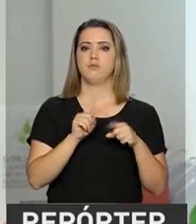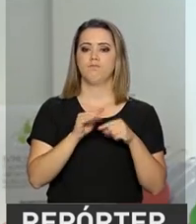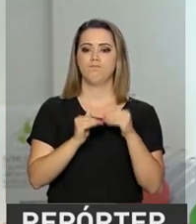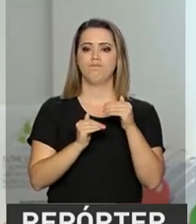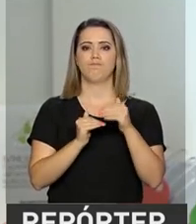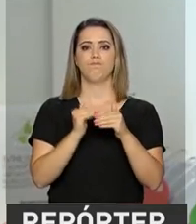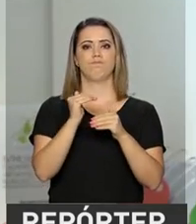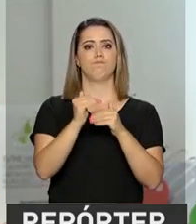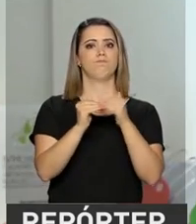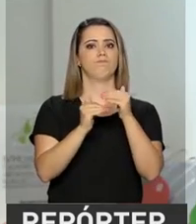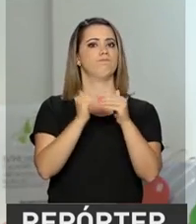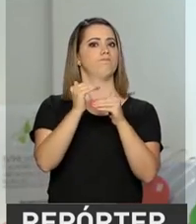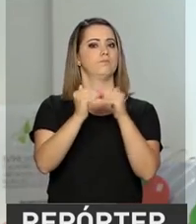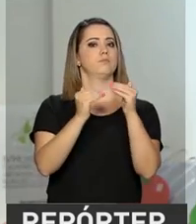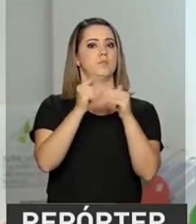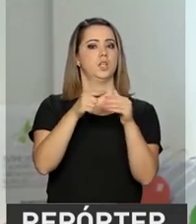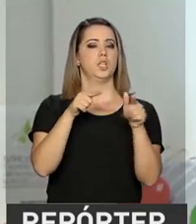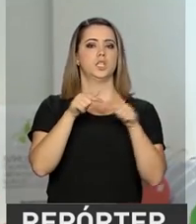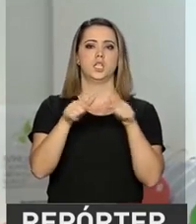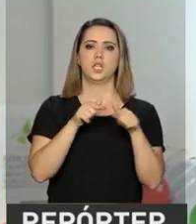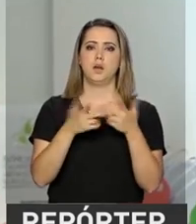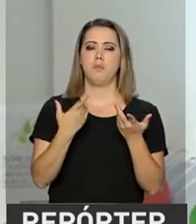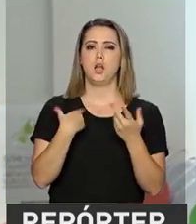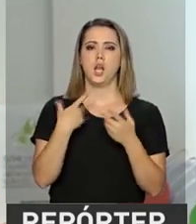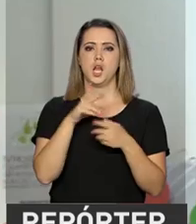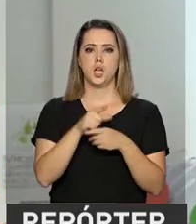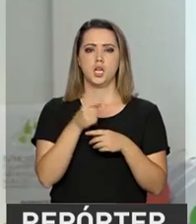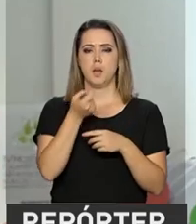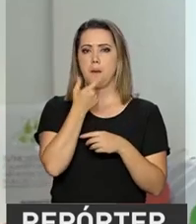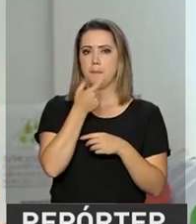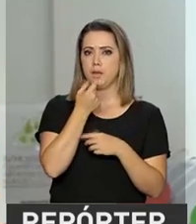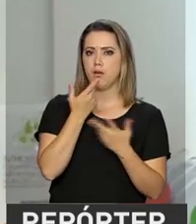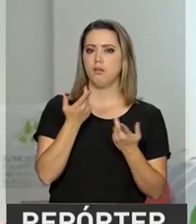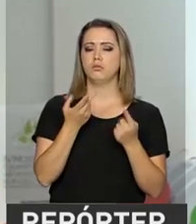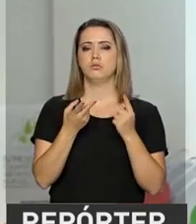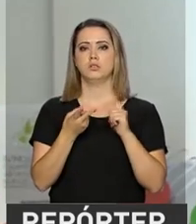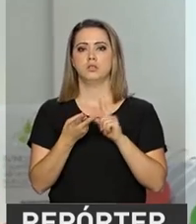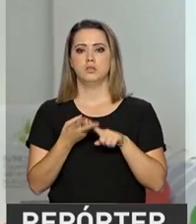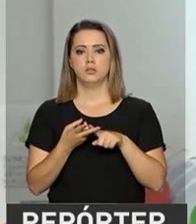atenção, inclusive trazendo outras ações, que é a própria questão de dispensação de medicamentos, que tem